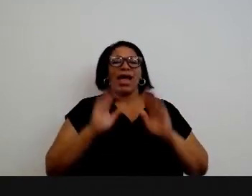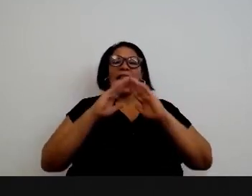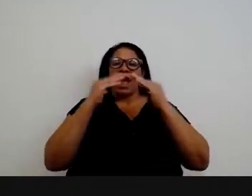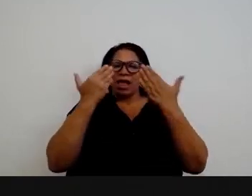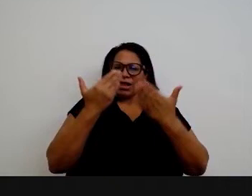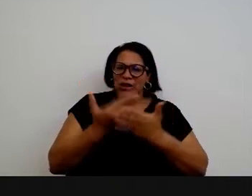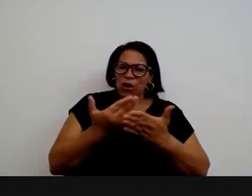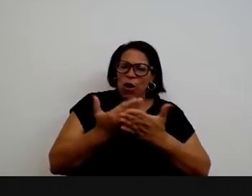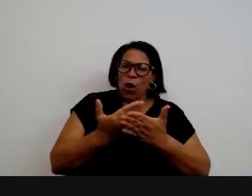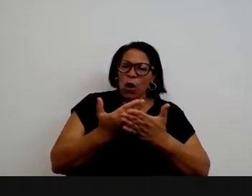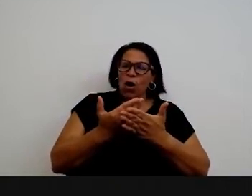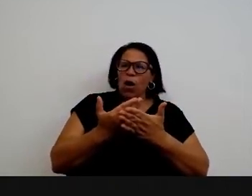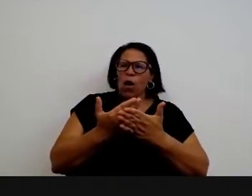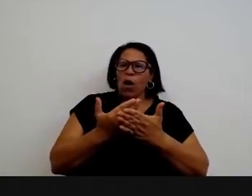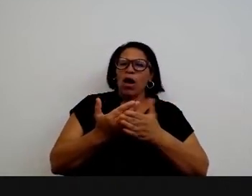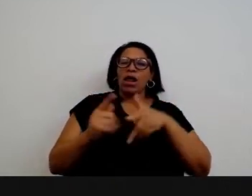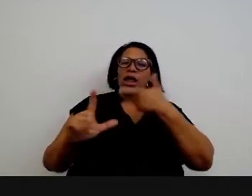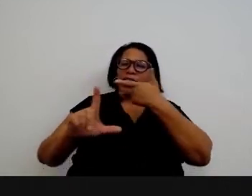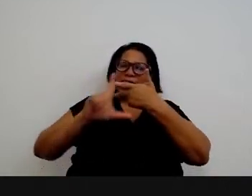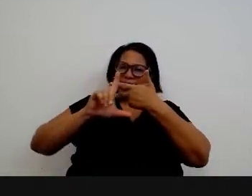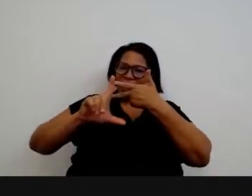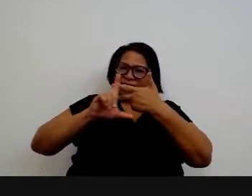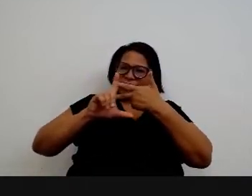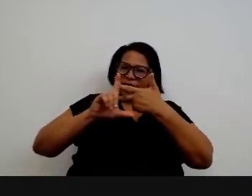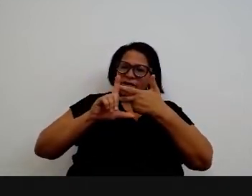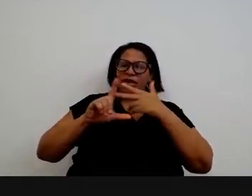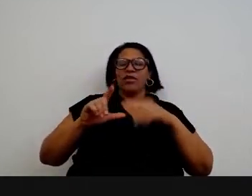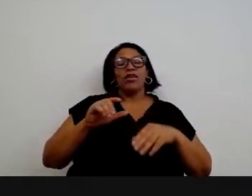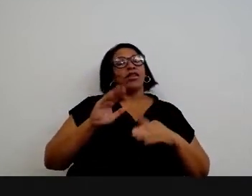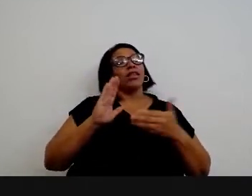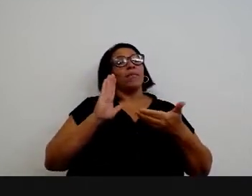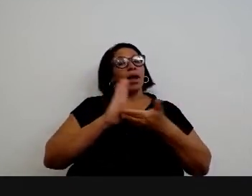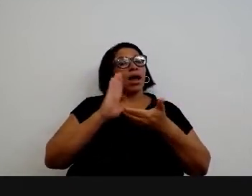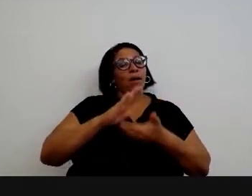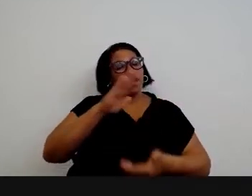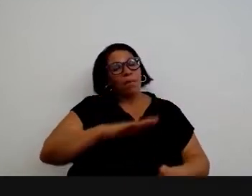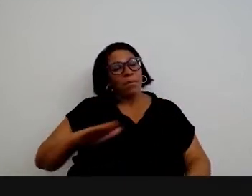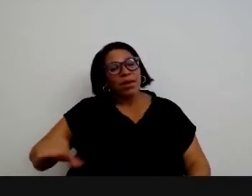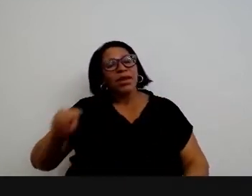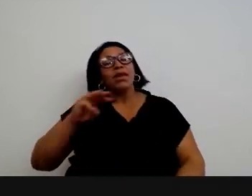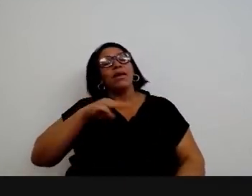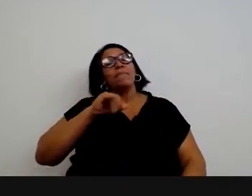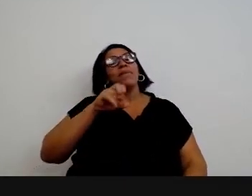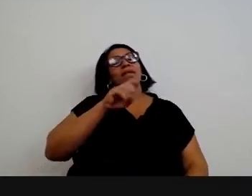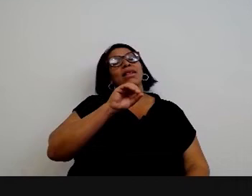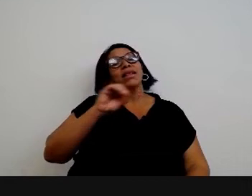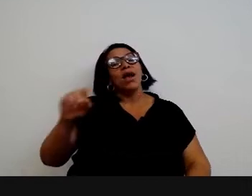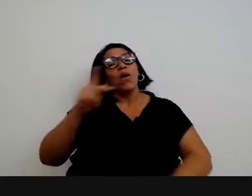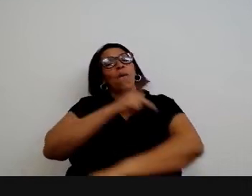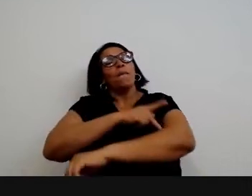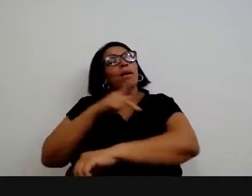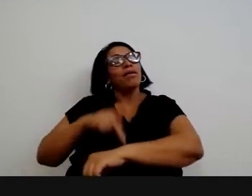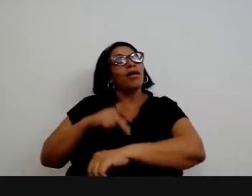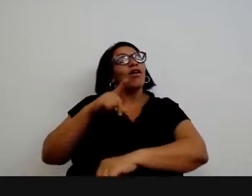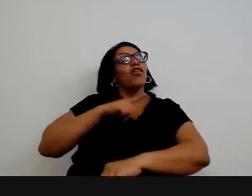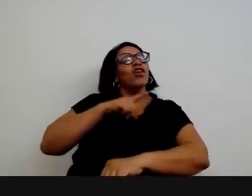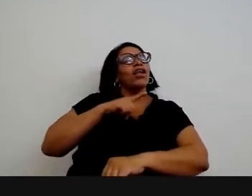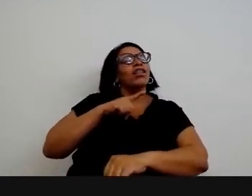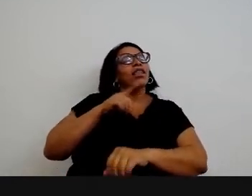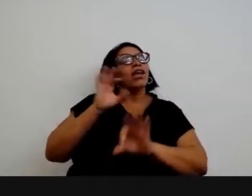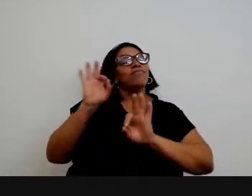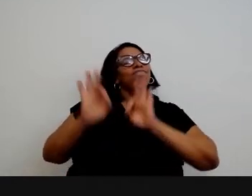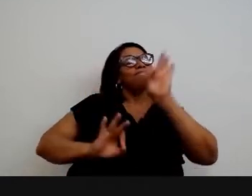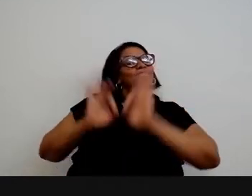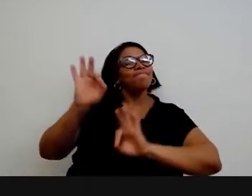as escolas, né, do Legislativo, o Câmara Mirim, Missão Pedagógica, tem me afinado desde 2019,